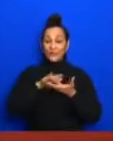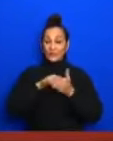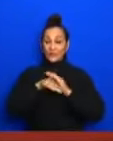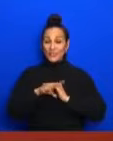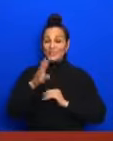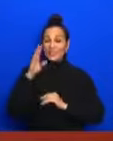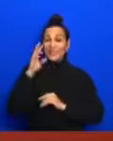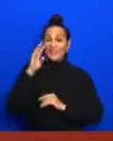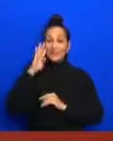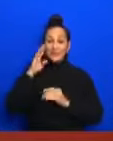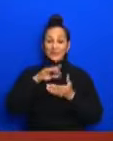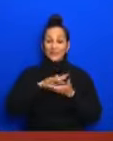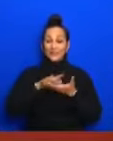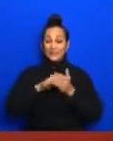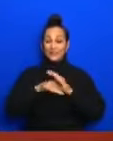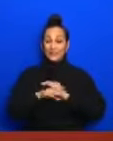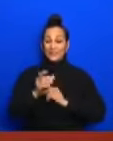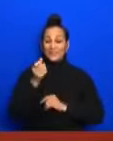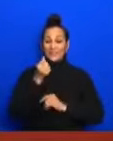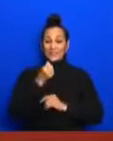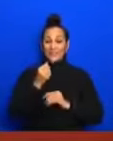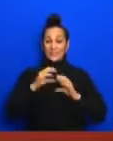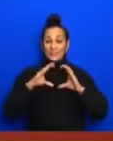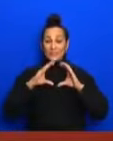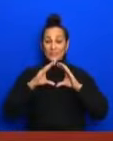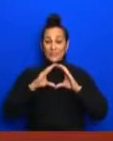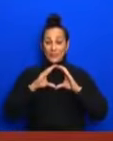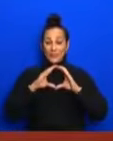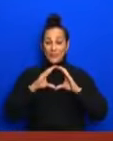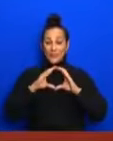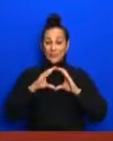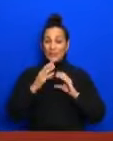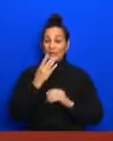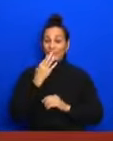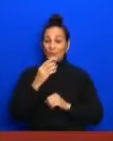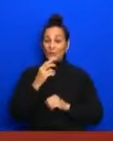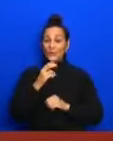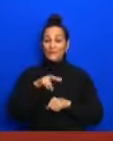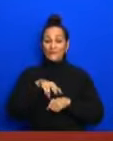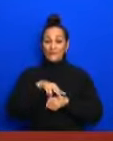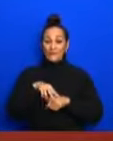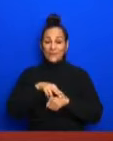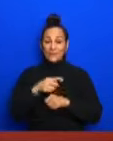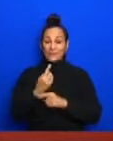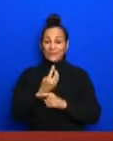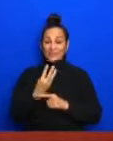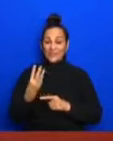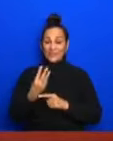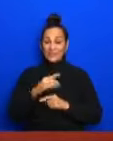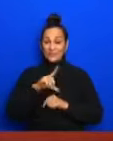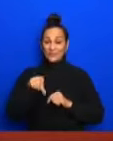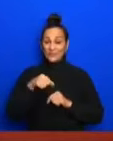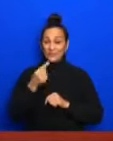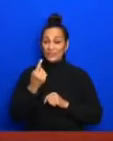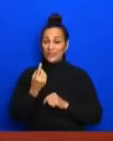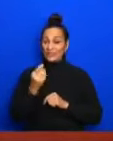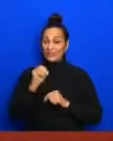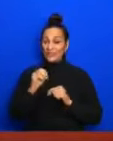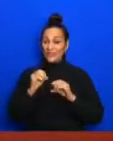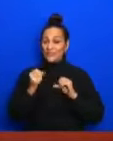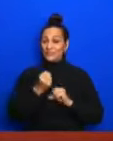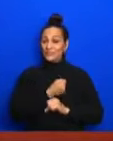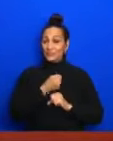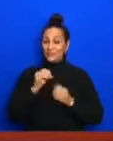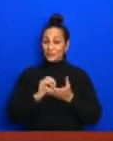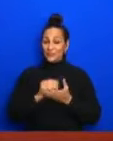Loto Mania sexta. Bola verde número 13, verde 13. Foram sorteados 10 números,